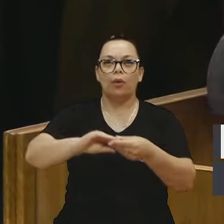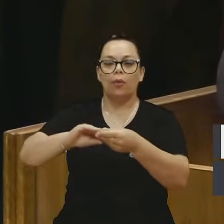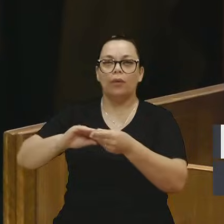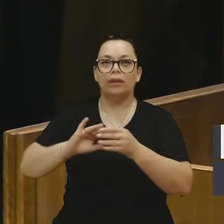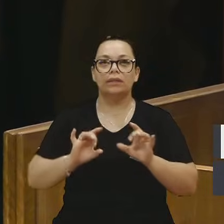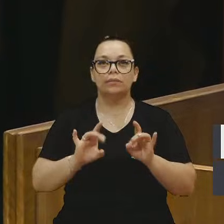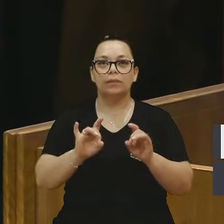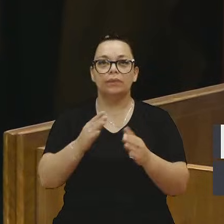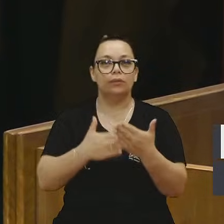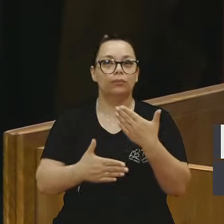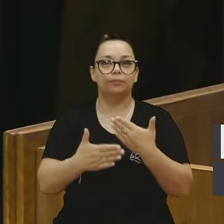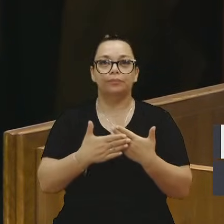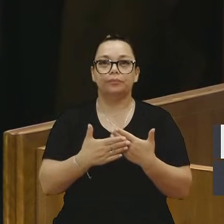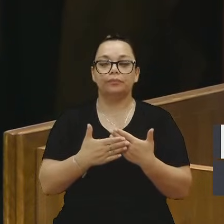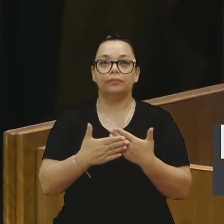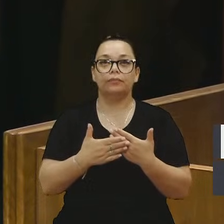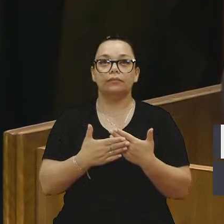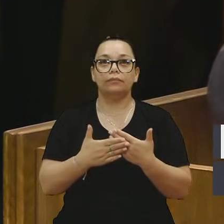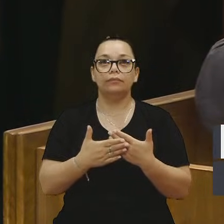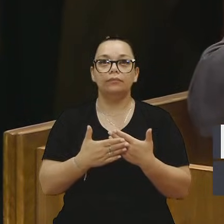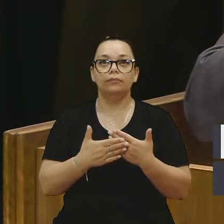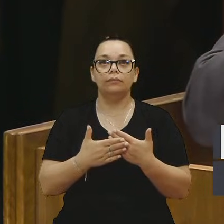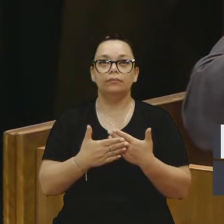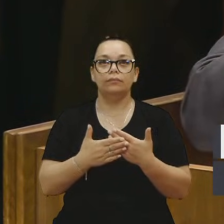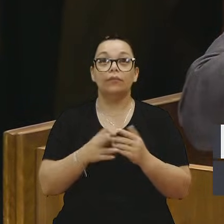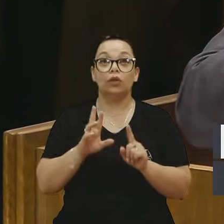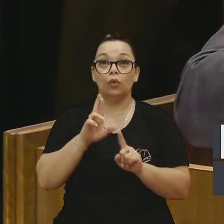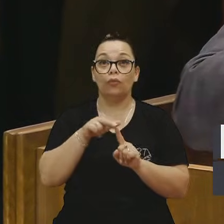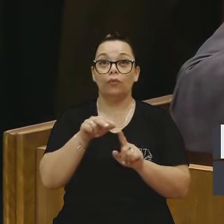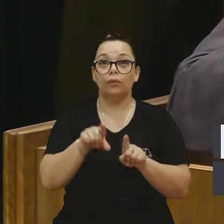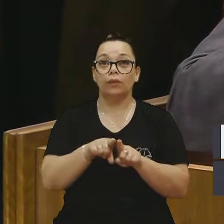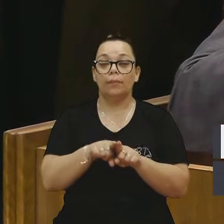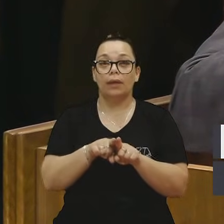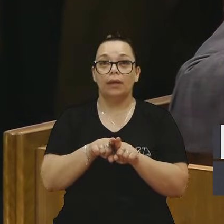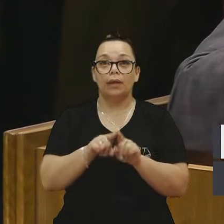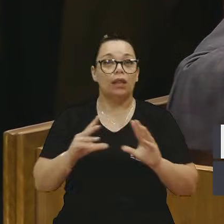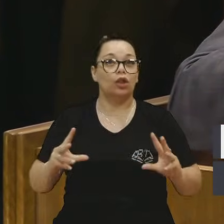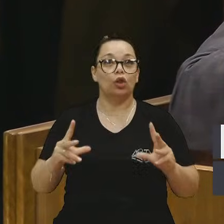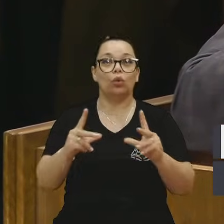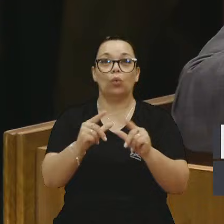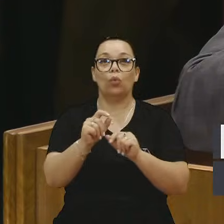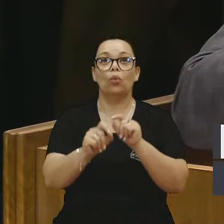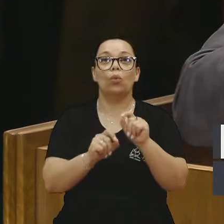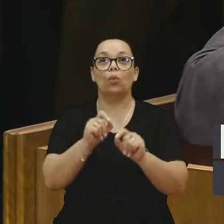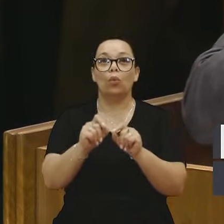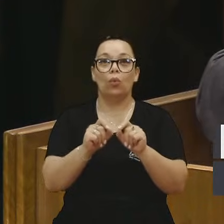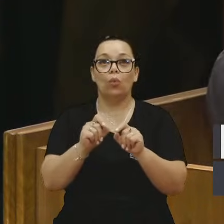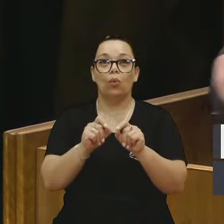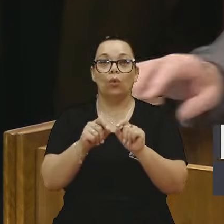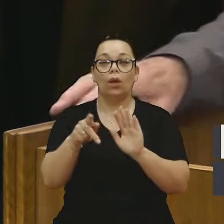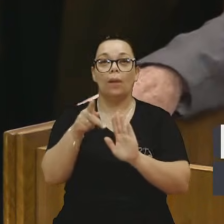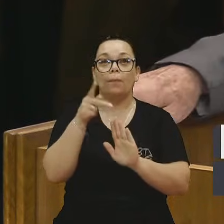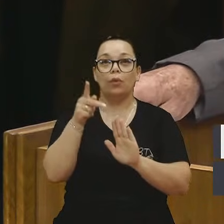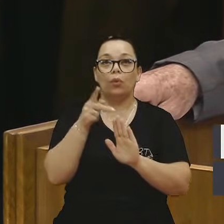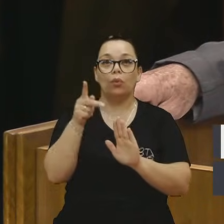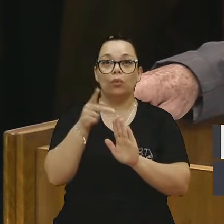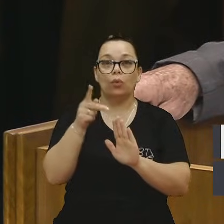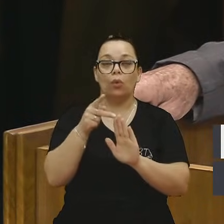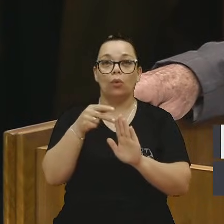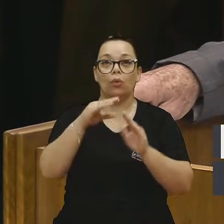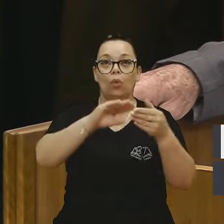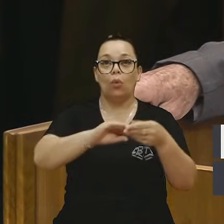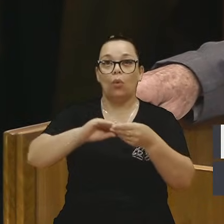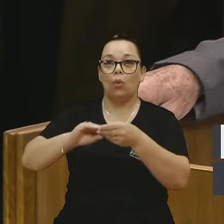especial a todos e me referindo também a todos aqueles que o protocolo